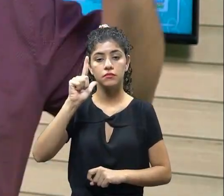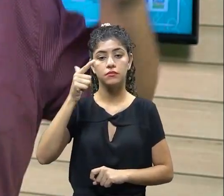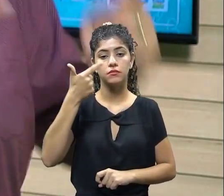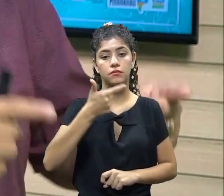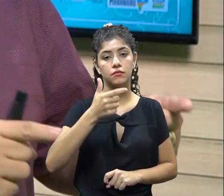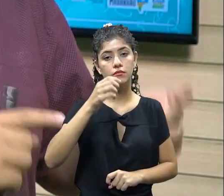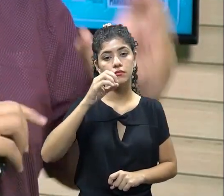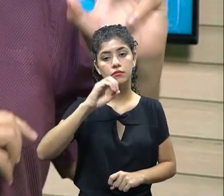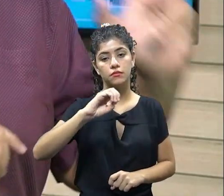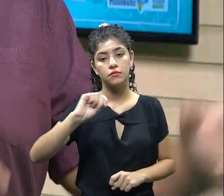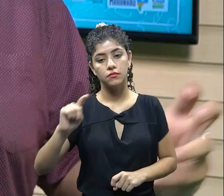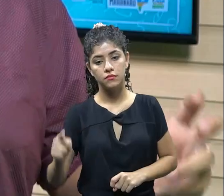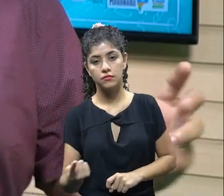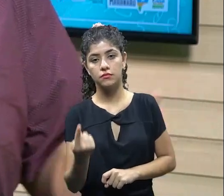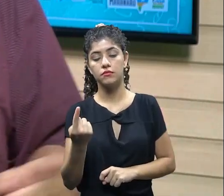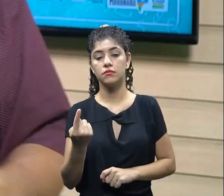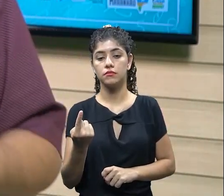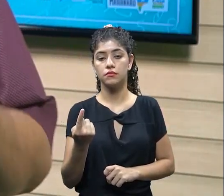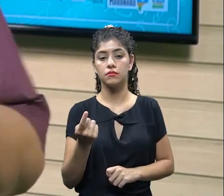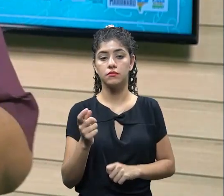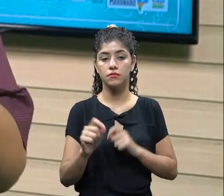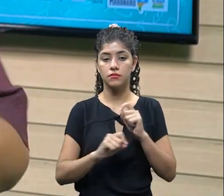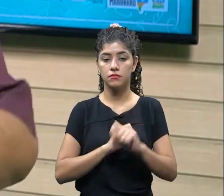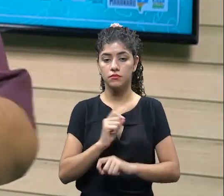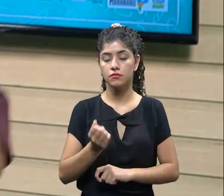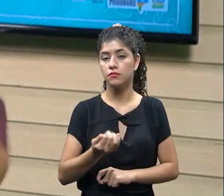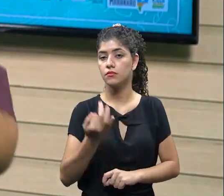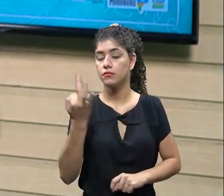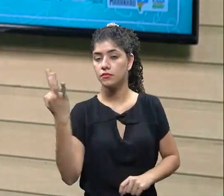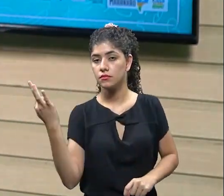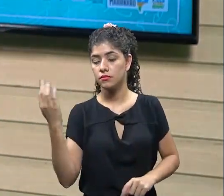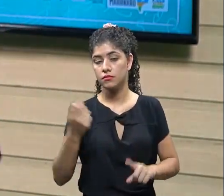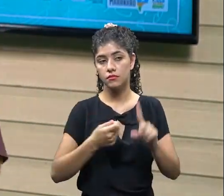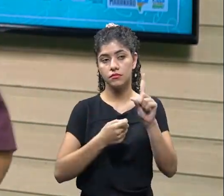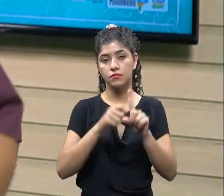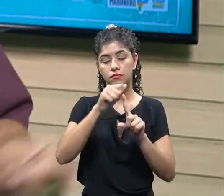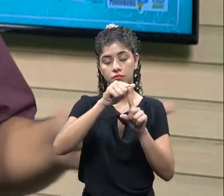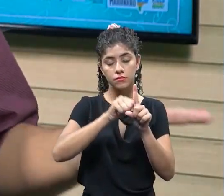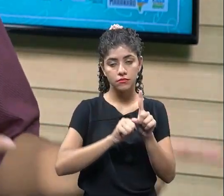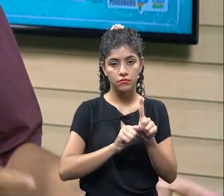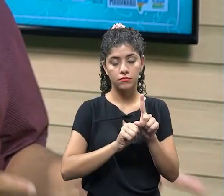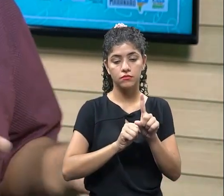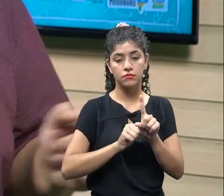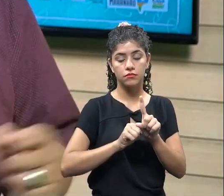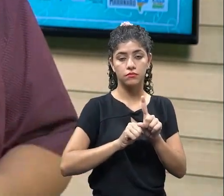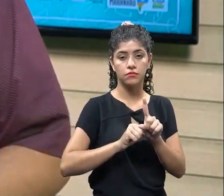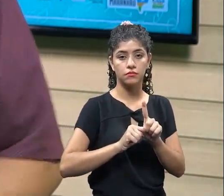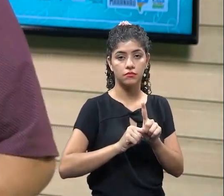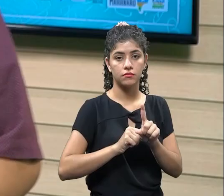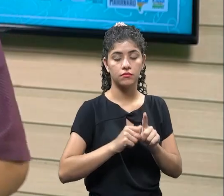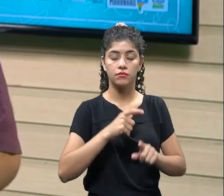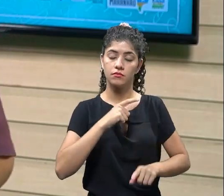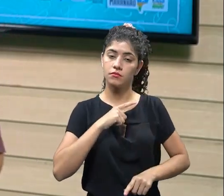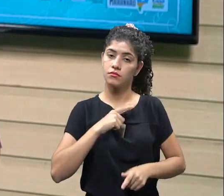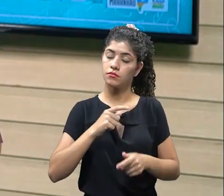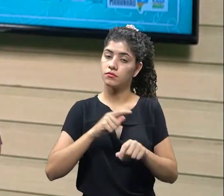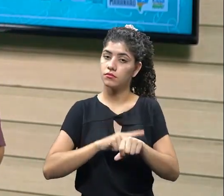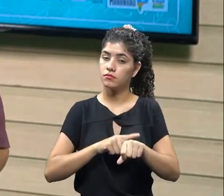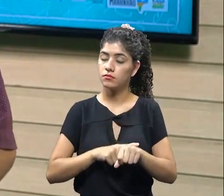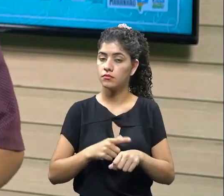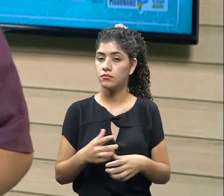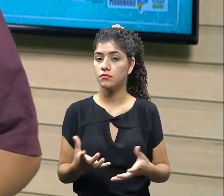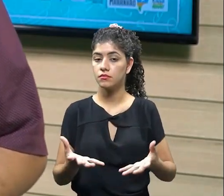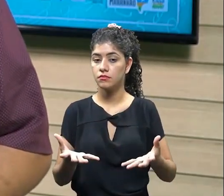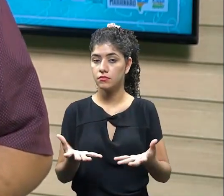20 mil, ou seja, aí eu estou quantificando no período de um mês. Então aí eu estou determinando o período